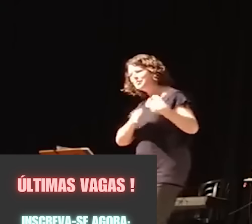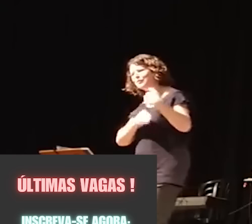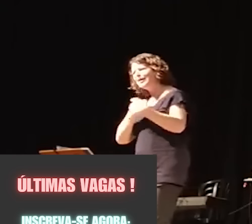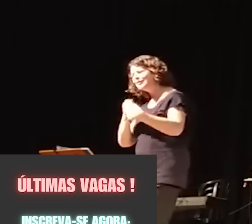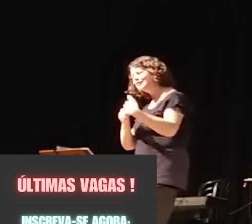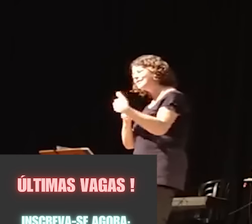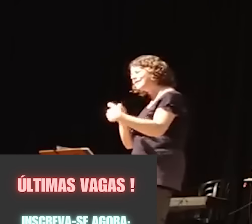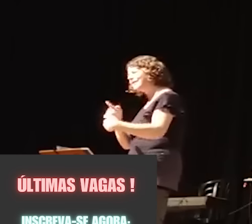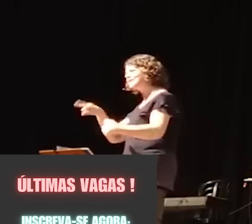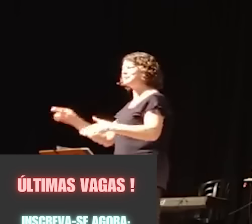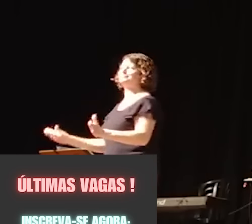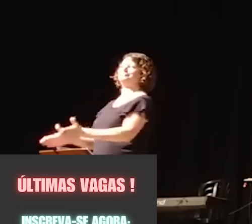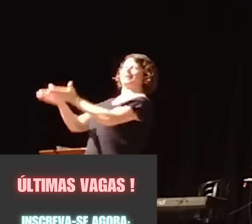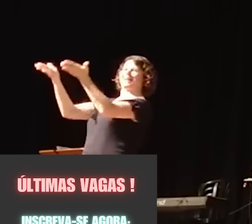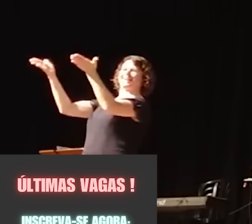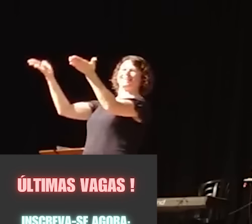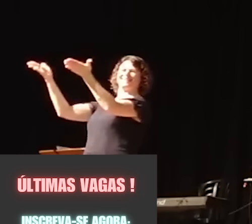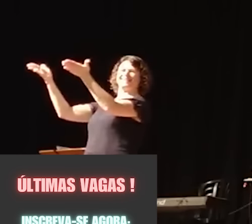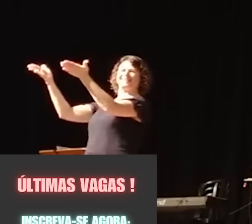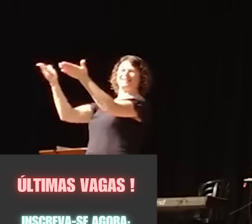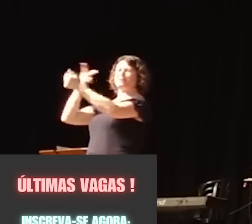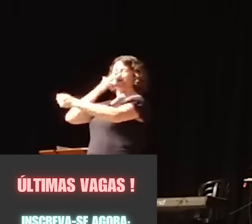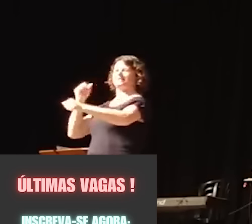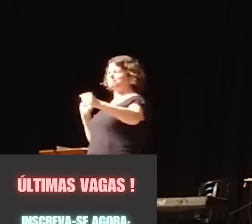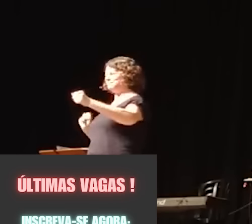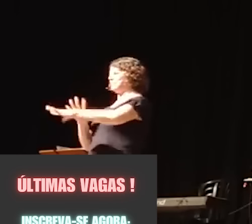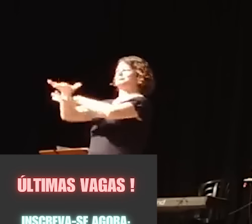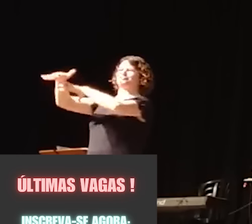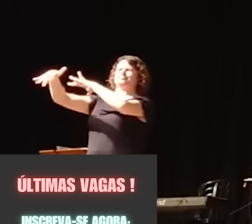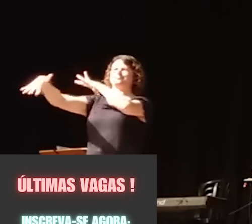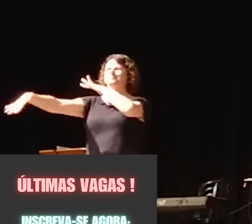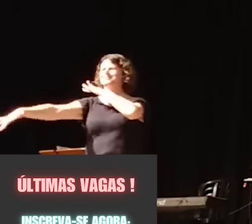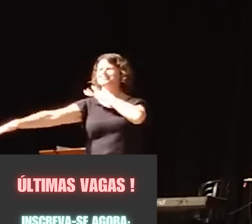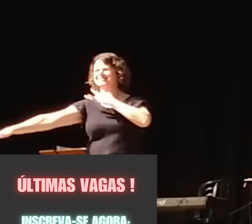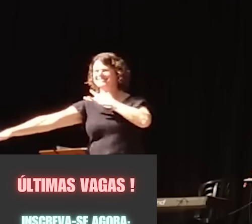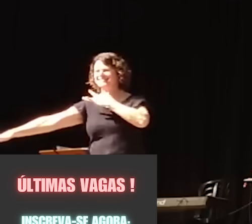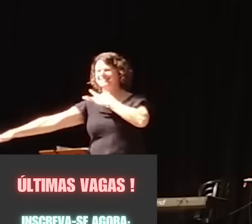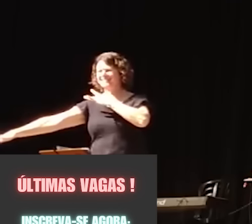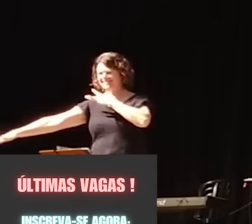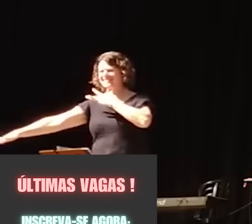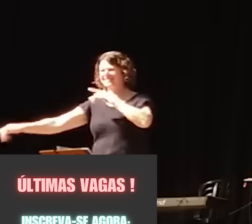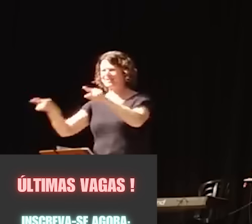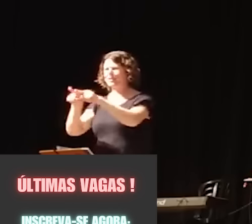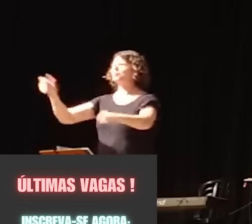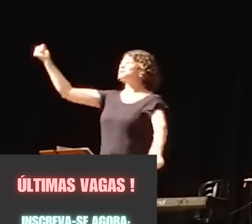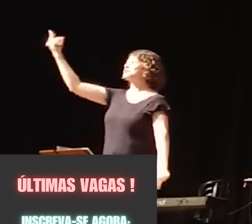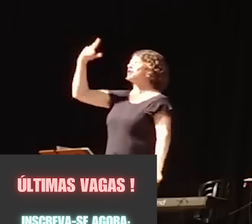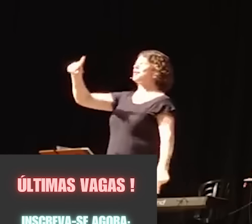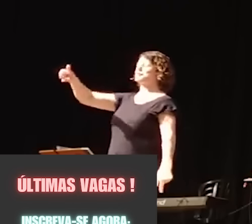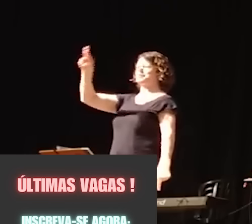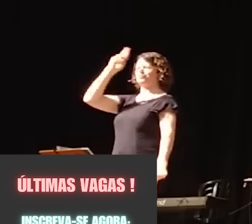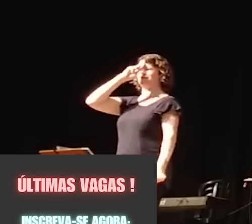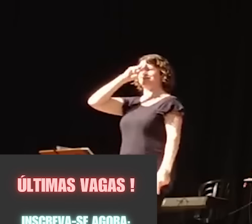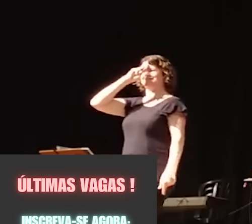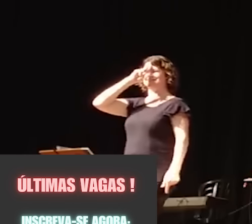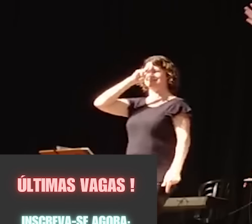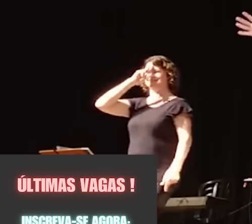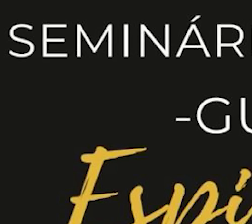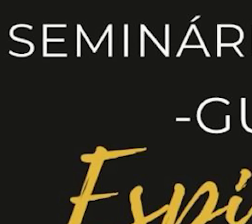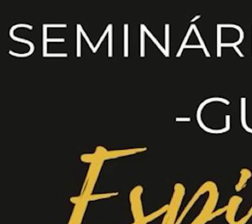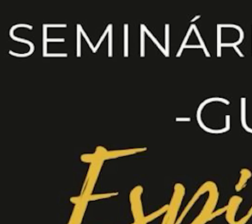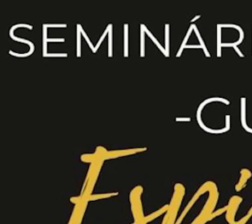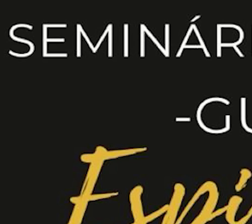diz Isaías 58 e romperá então o milagre como sol do meio-dia só que a noite